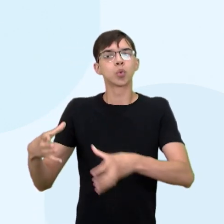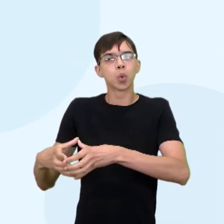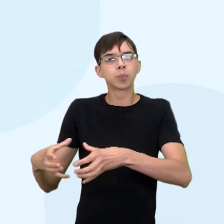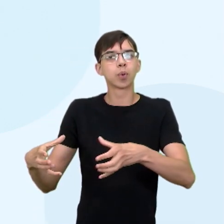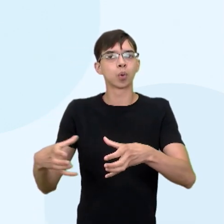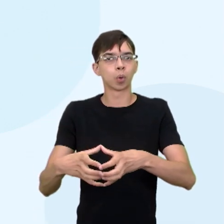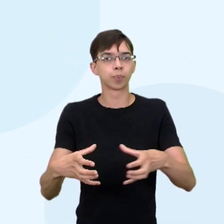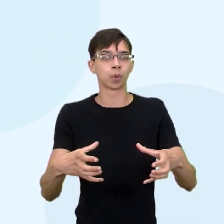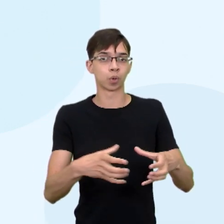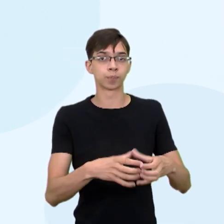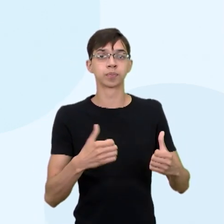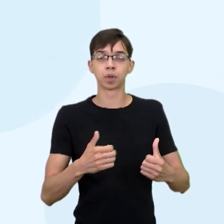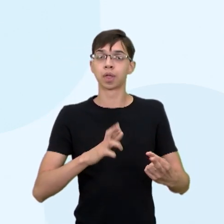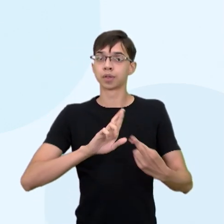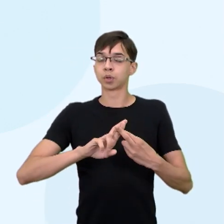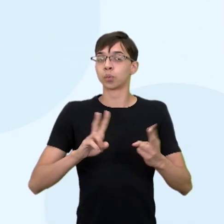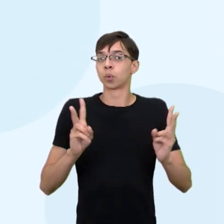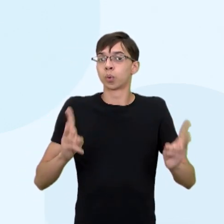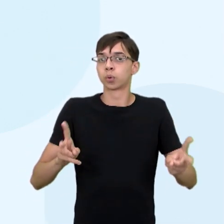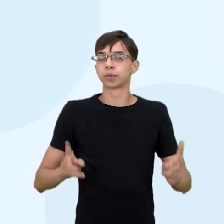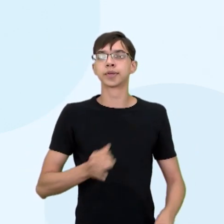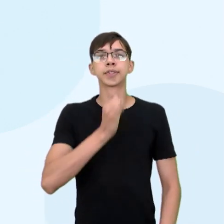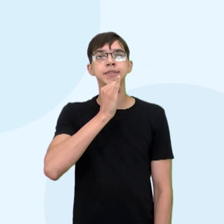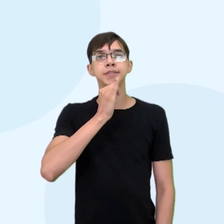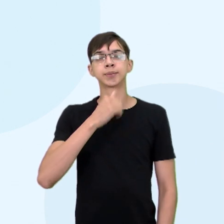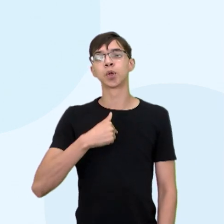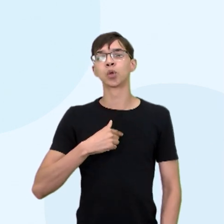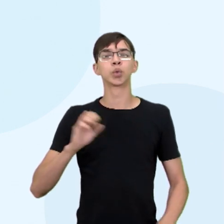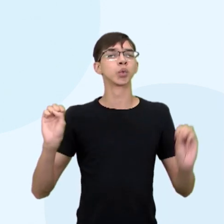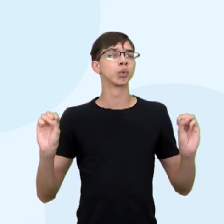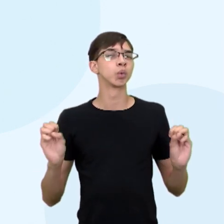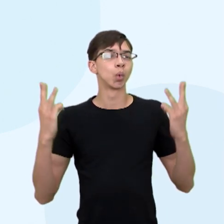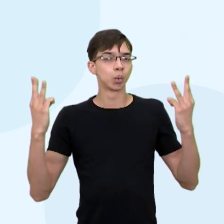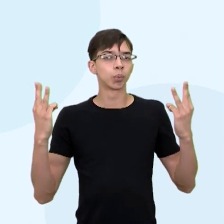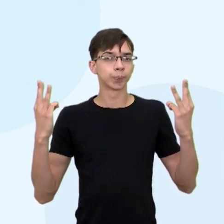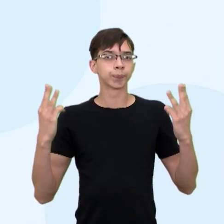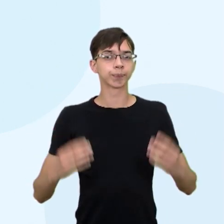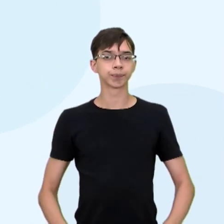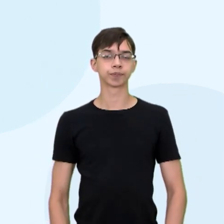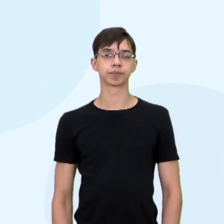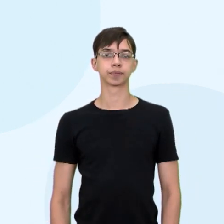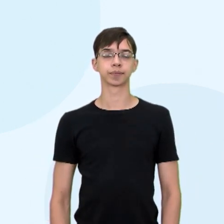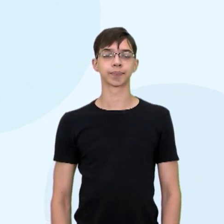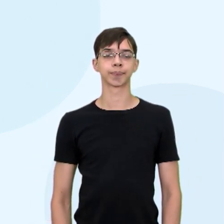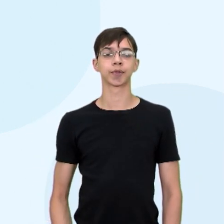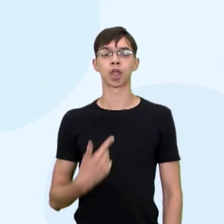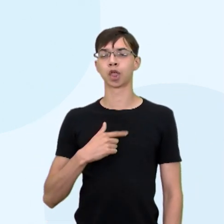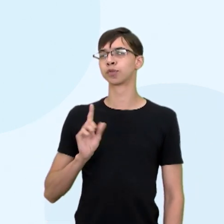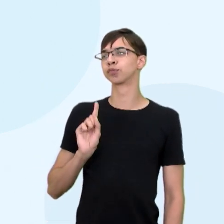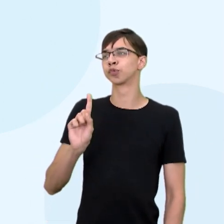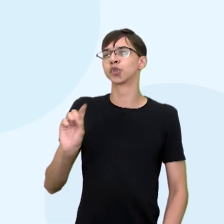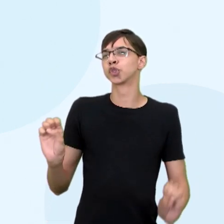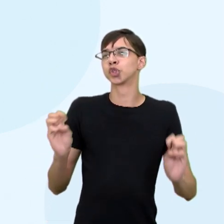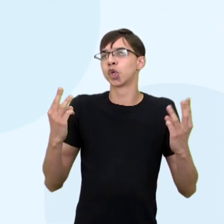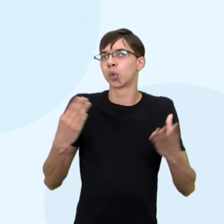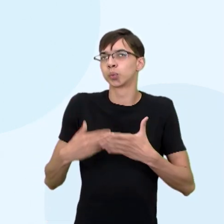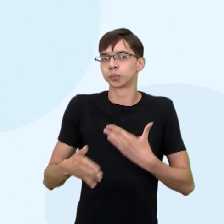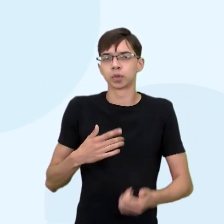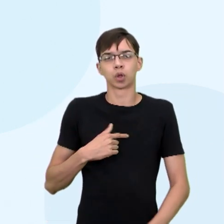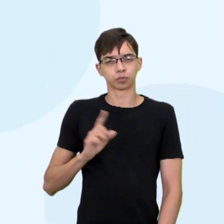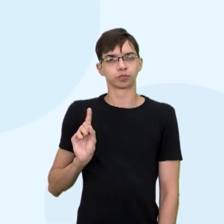relações estáveis. Então, assim, fui pro show do Whitesnake. Eu fui